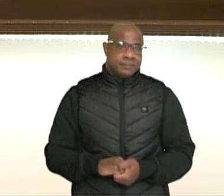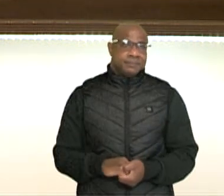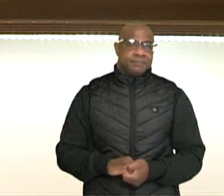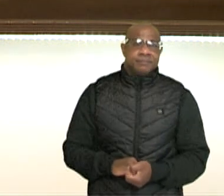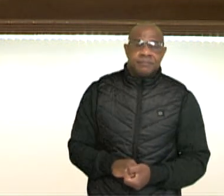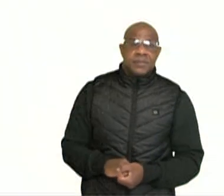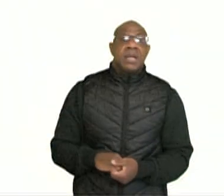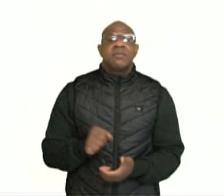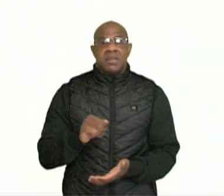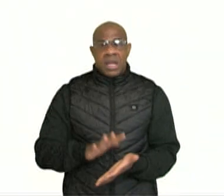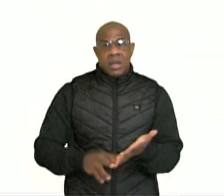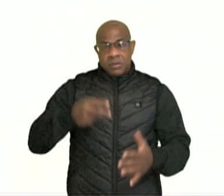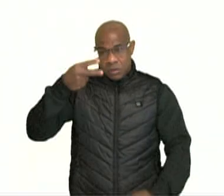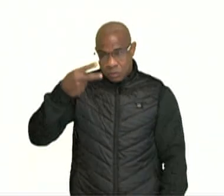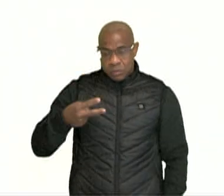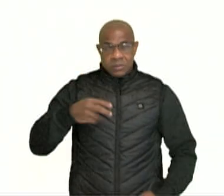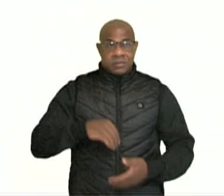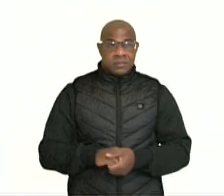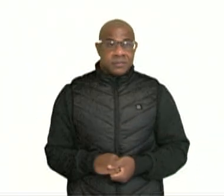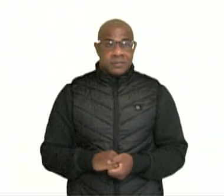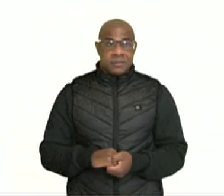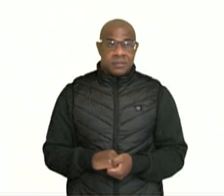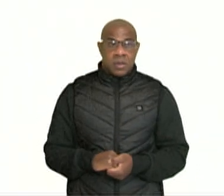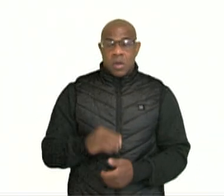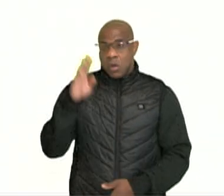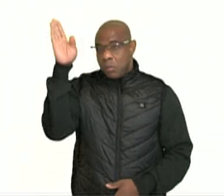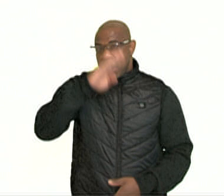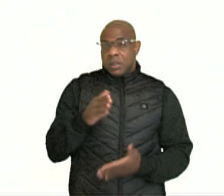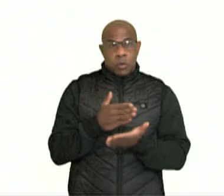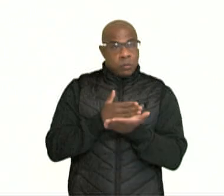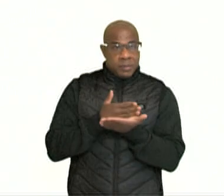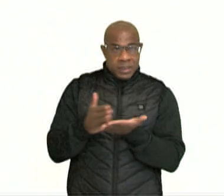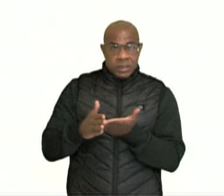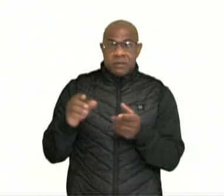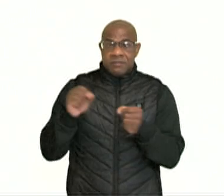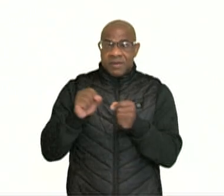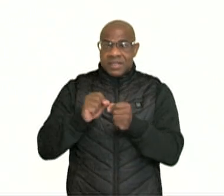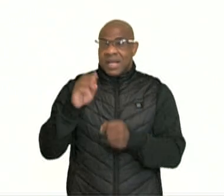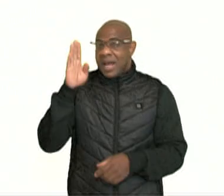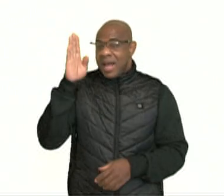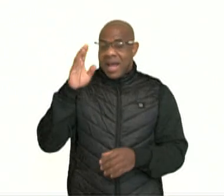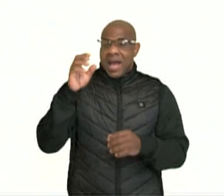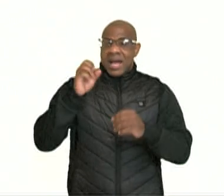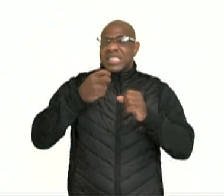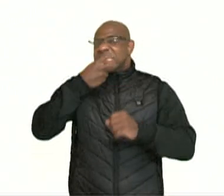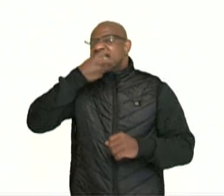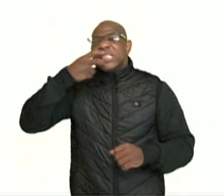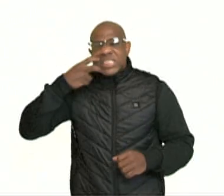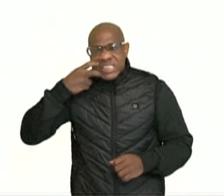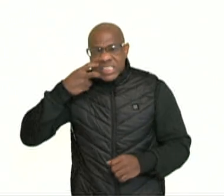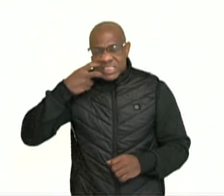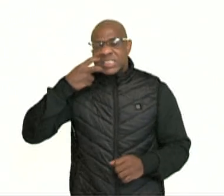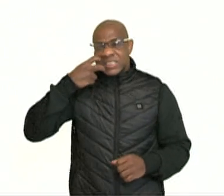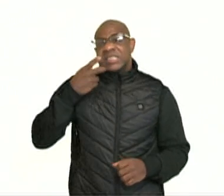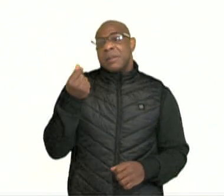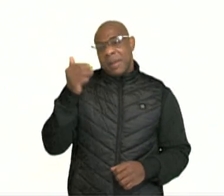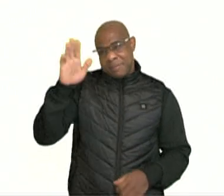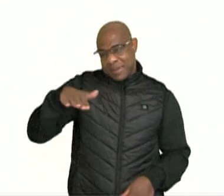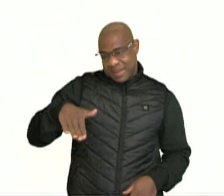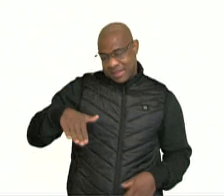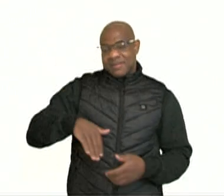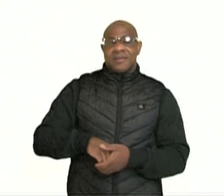Atividade de número 2. Vamos reler. O Brasil começou a produzir aparelhos, o que os tornou mais